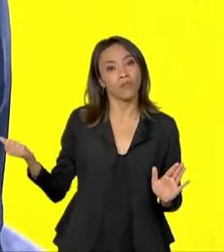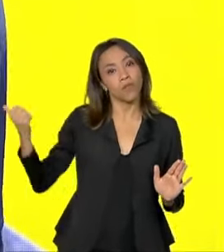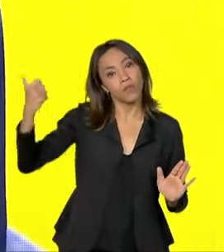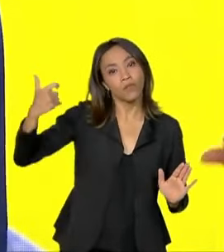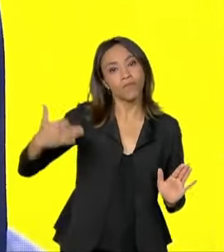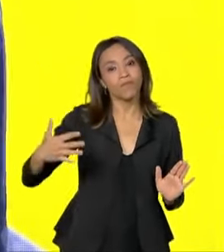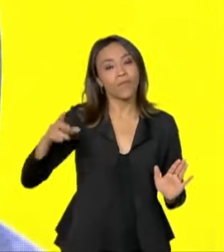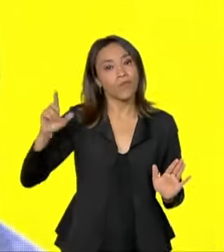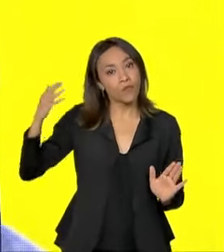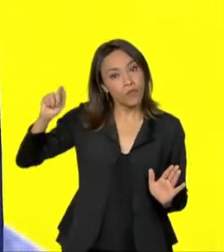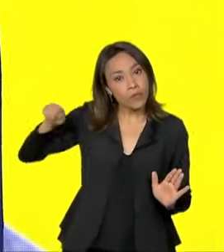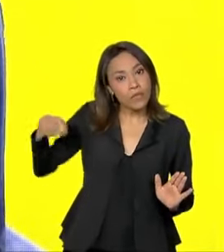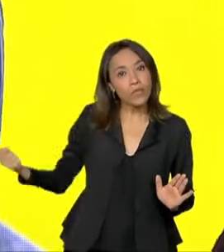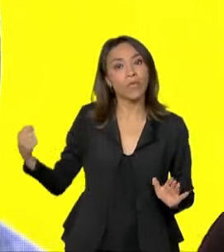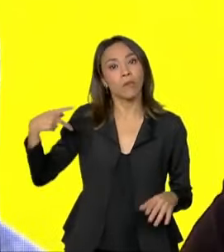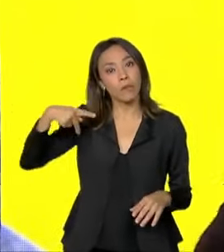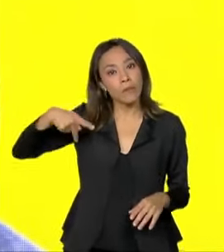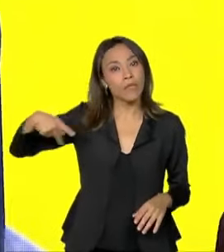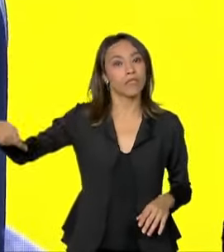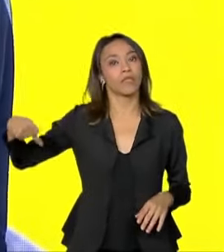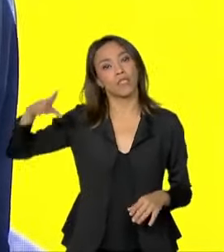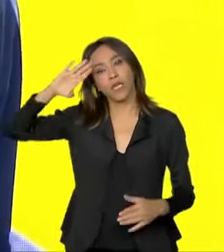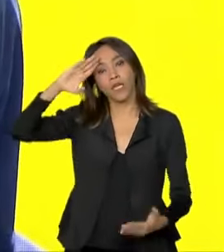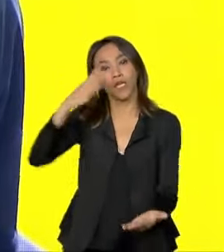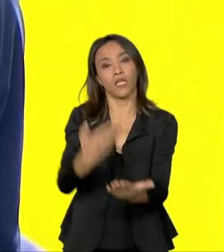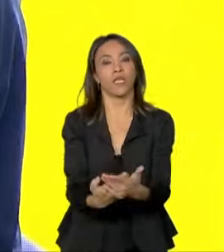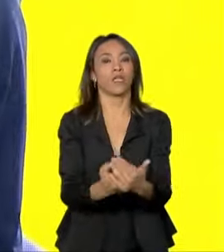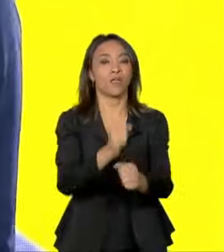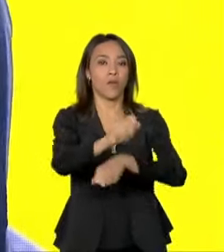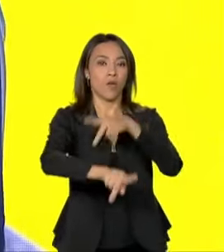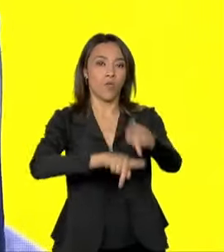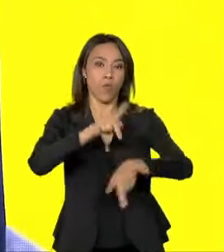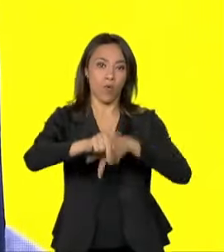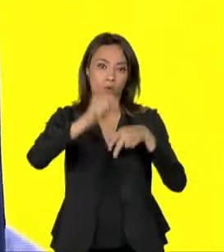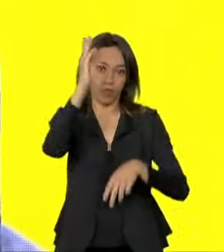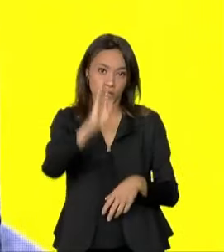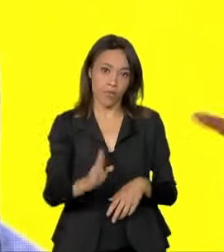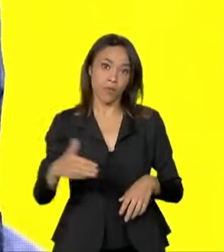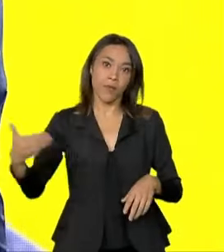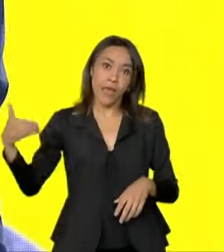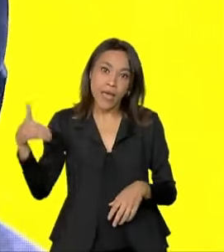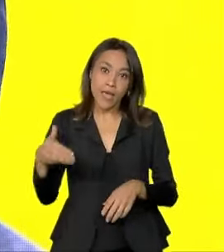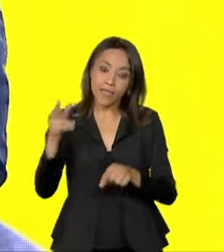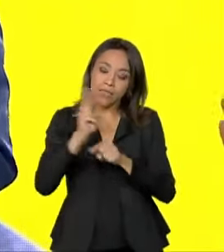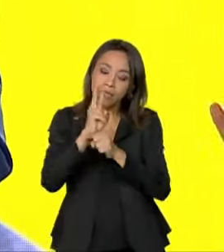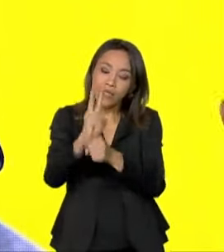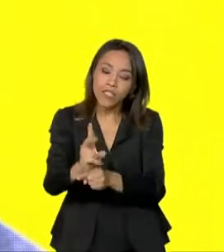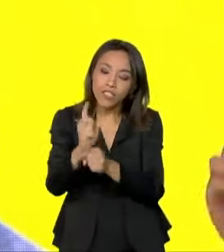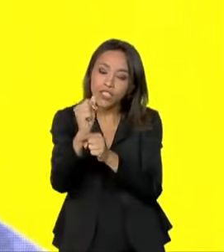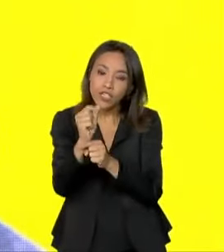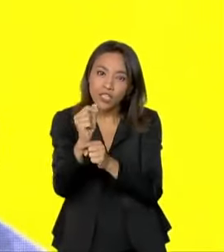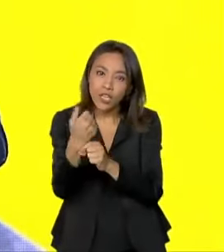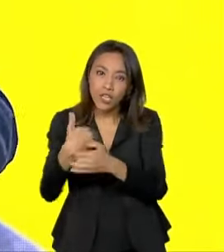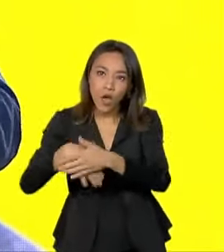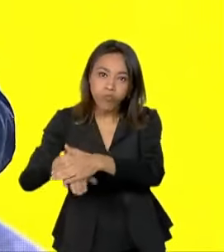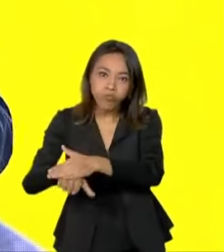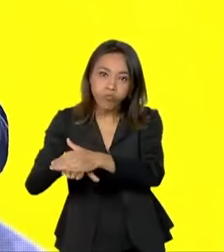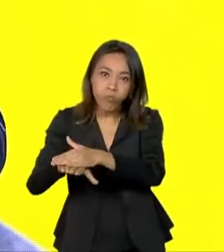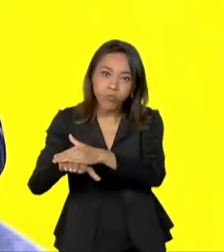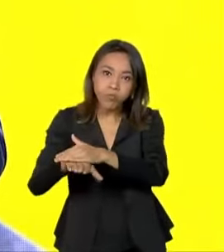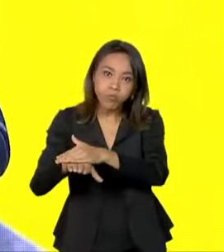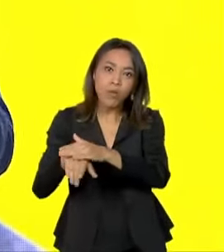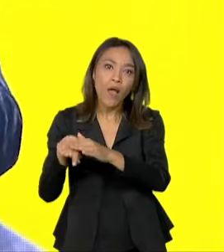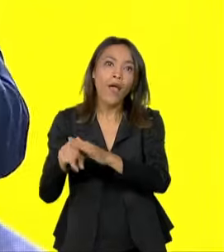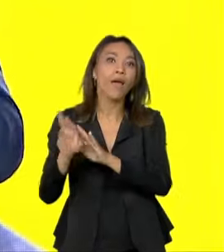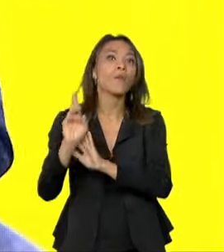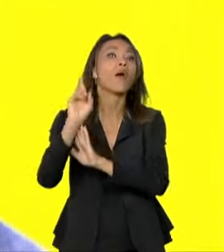um presidente que acredita no povo brasileiro. Essa carteira de crédito, ela é